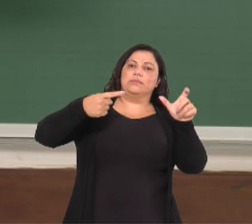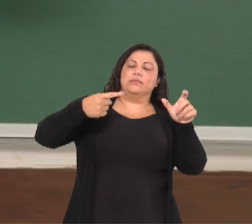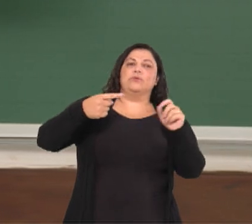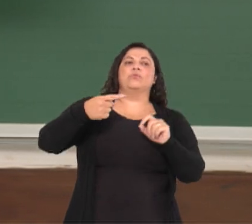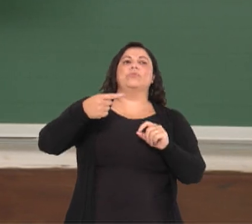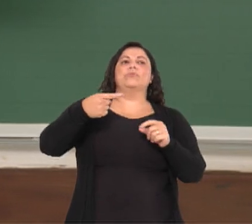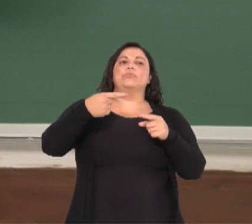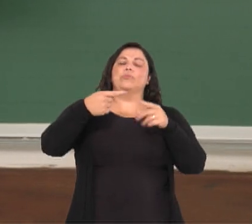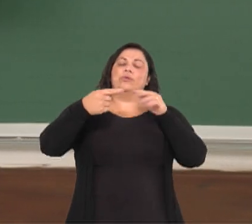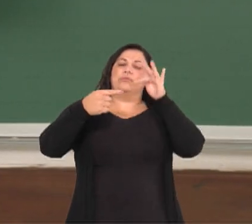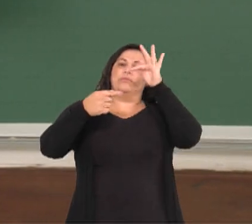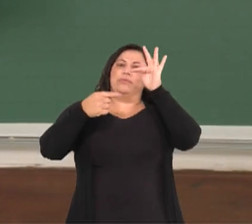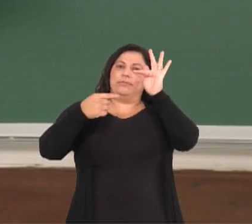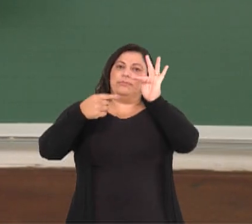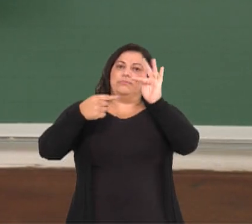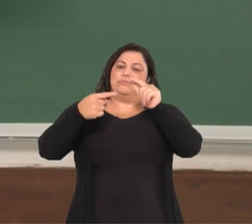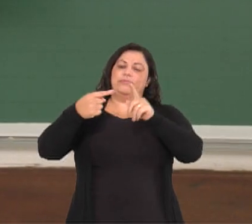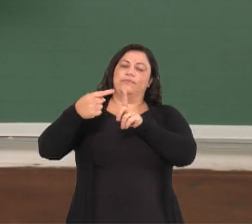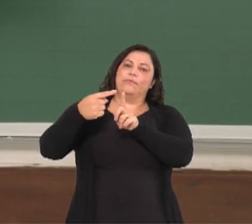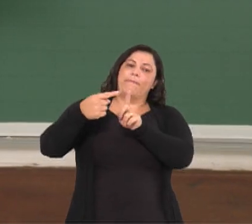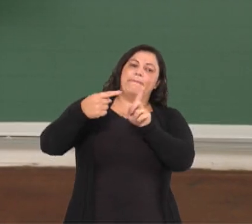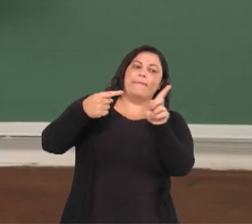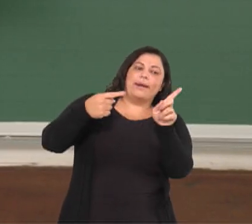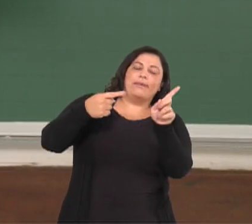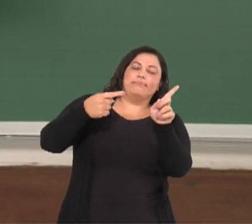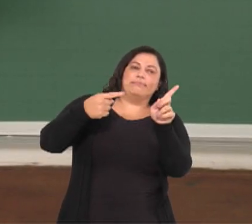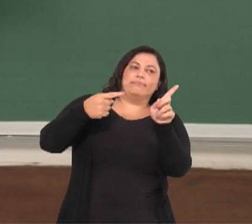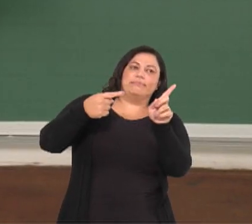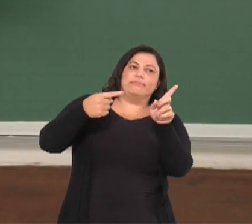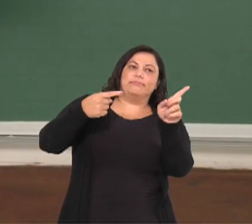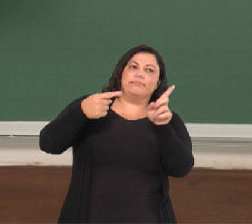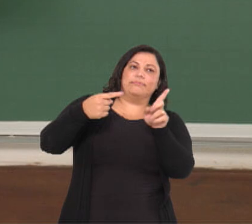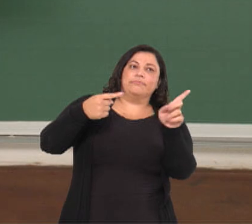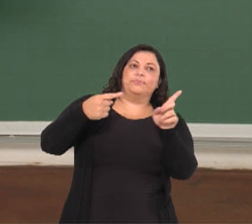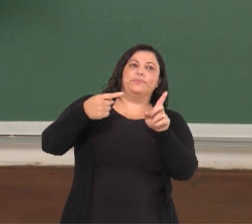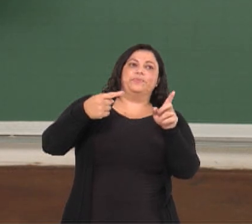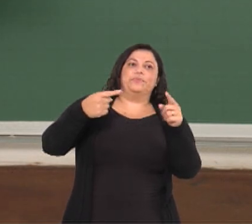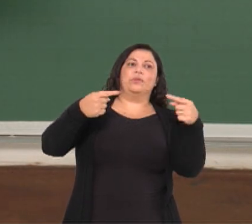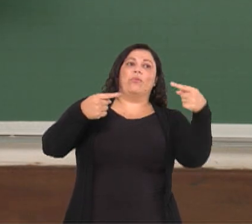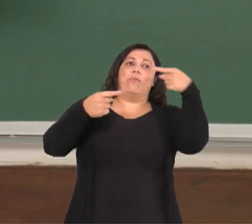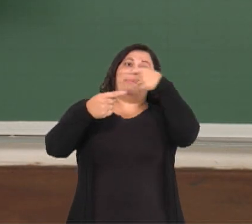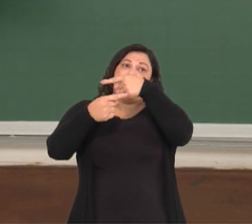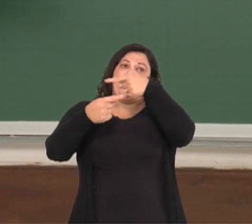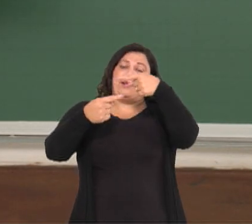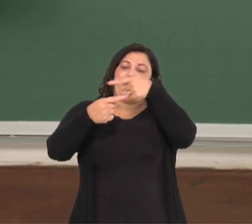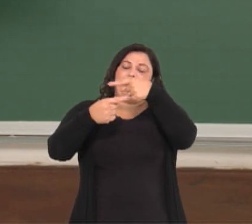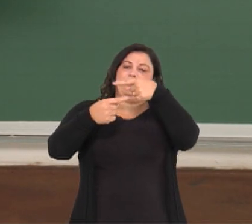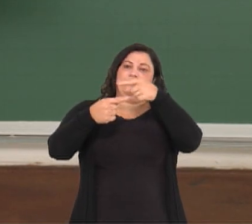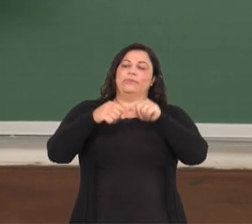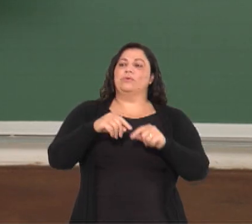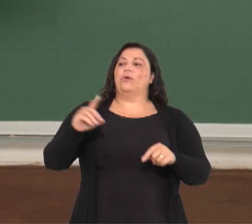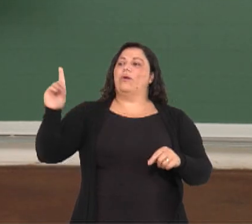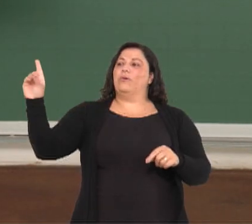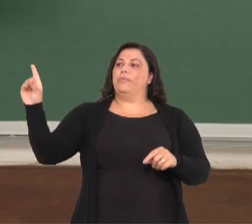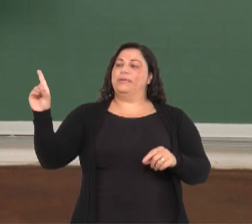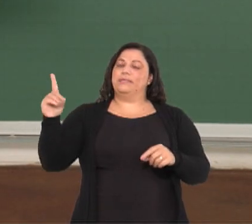módulo desse vetor, direção horizontal e sentido da direita para a